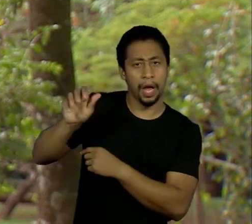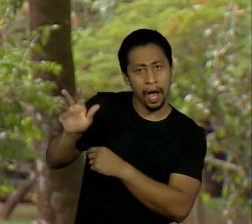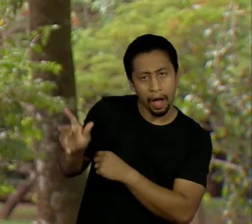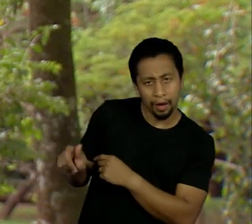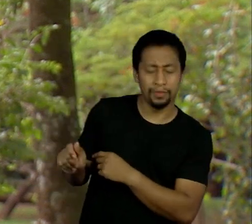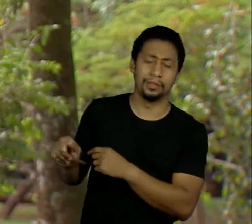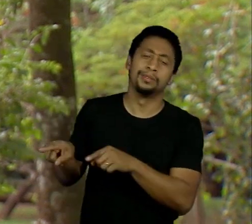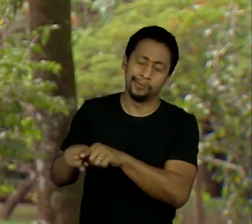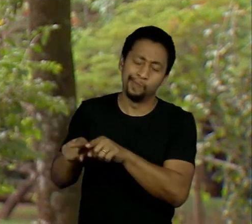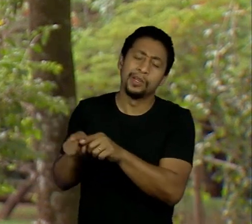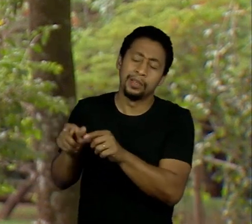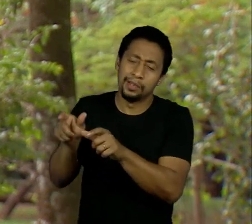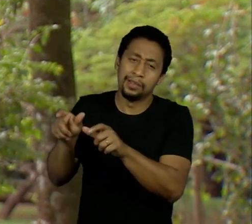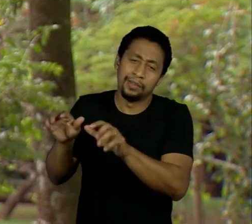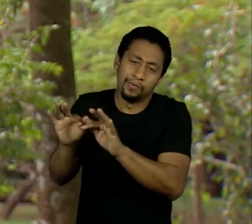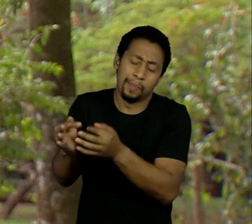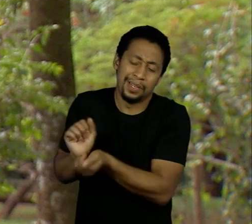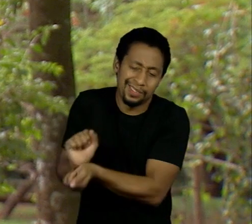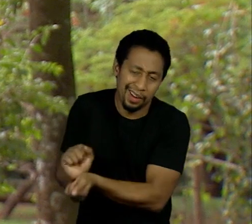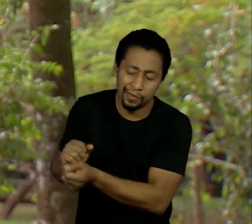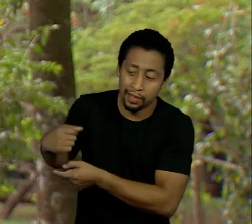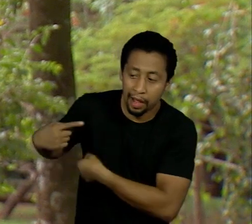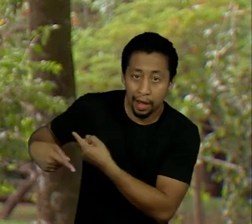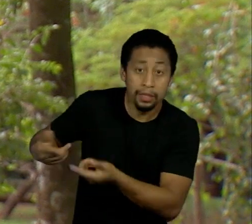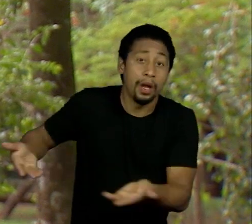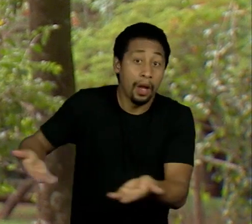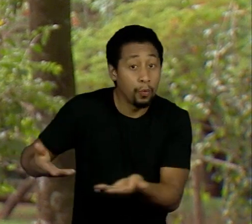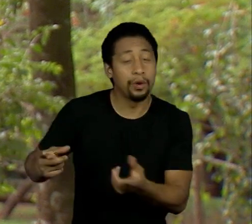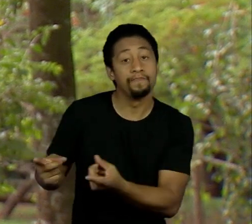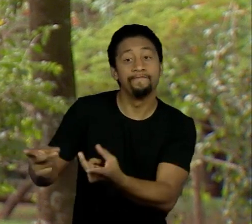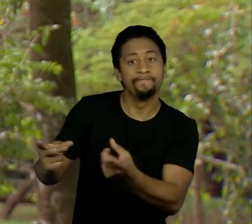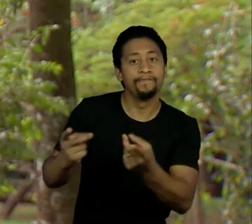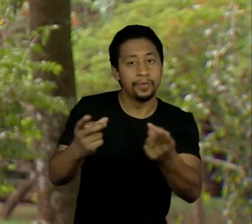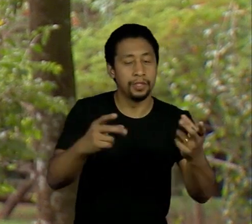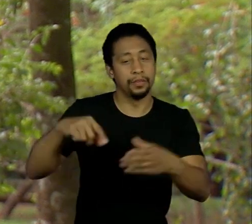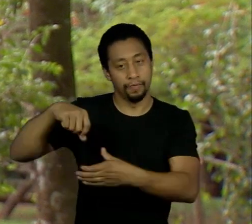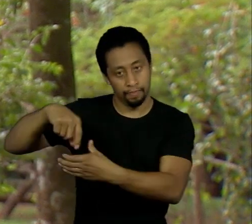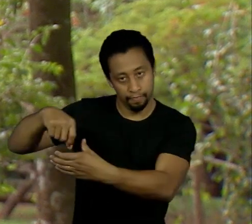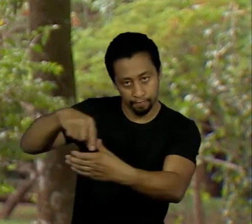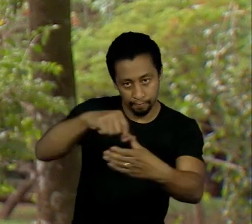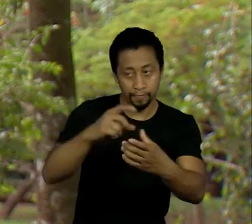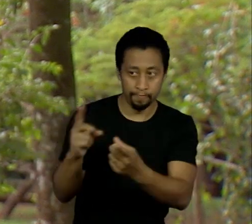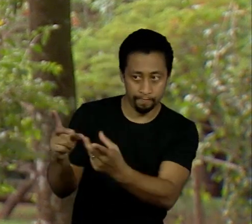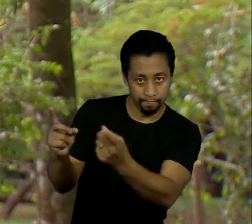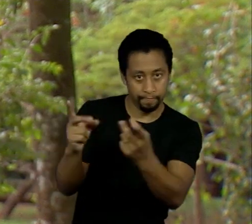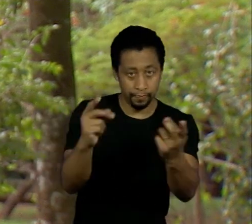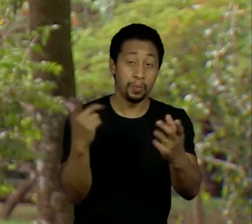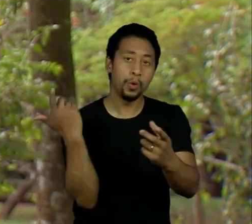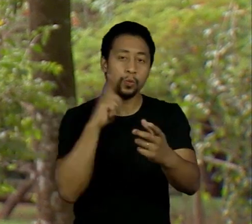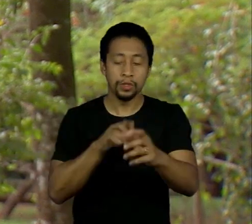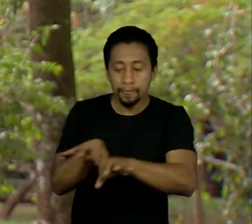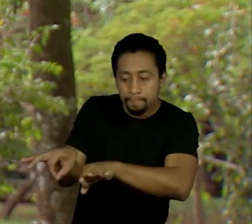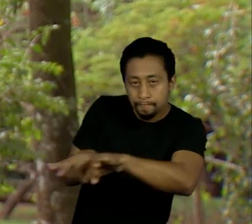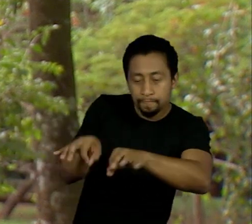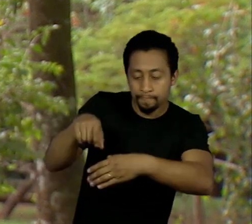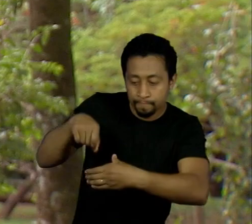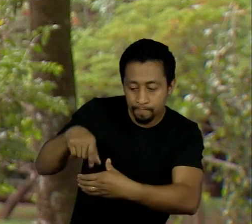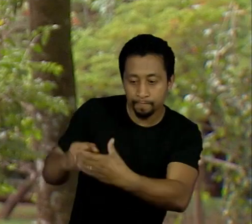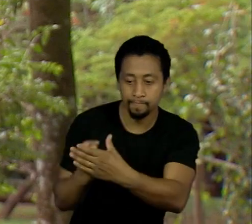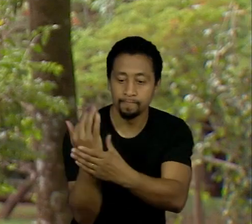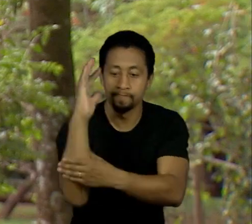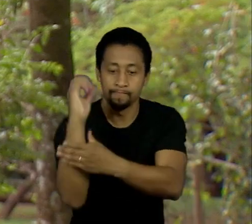coletam e vendem sementes de espécies nativas para recuperar áreas degradadas no maior contínuo do bioma